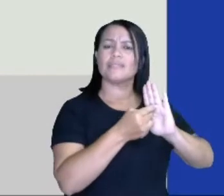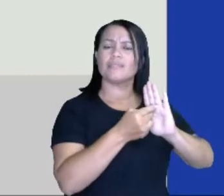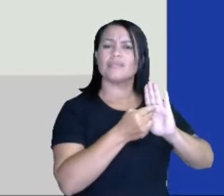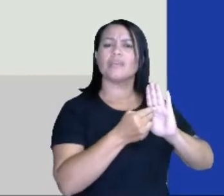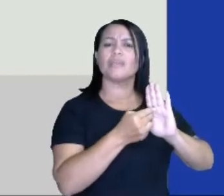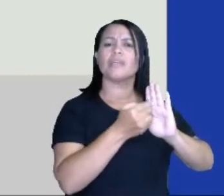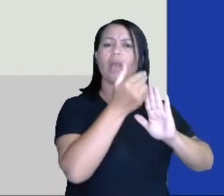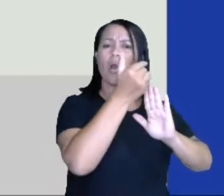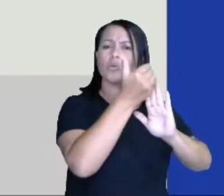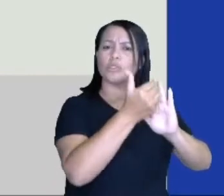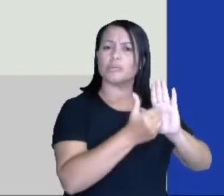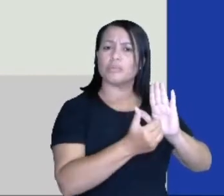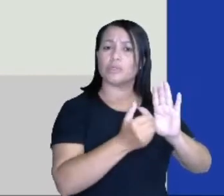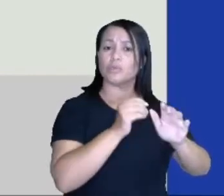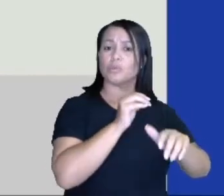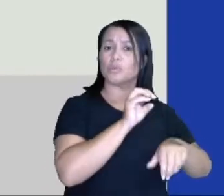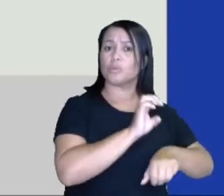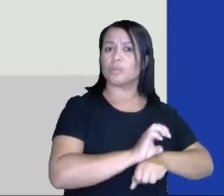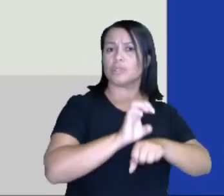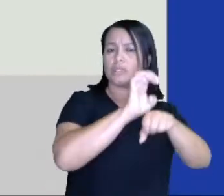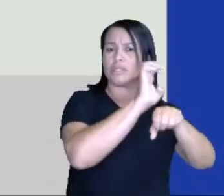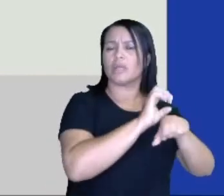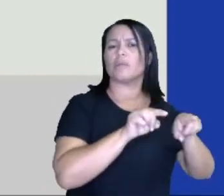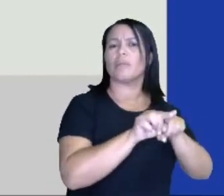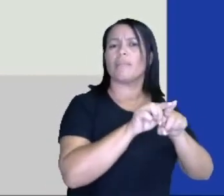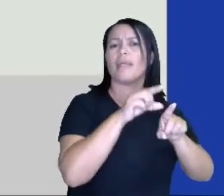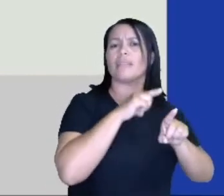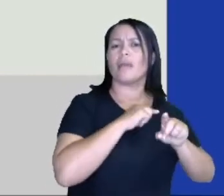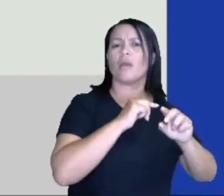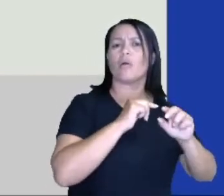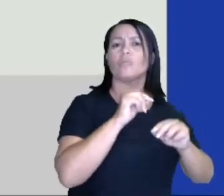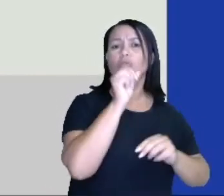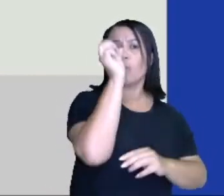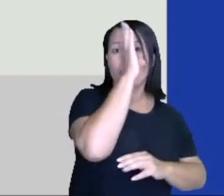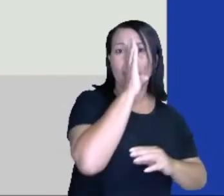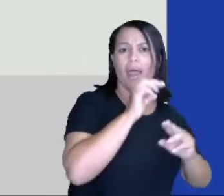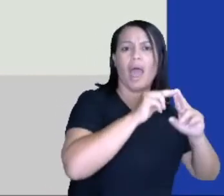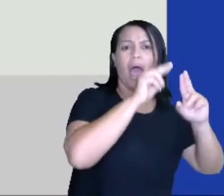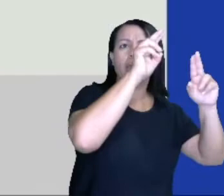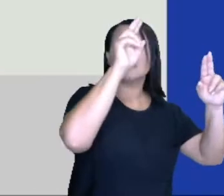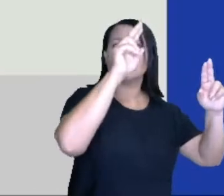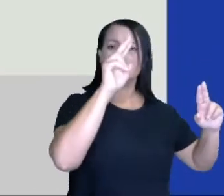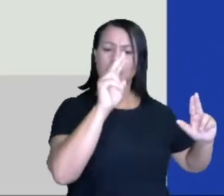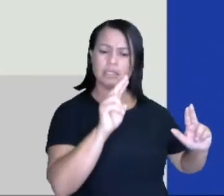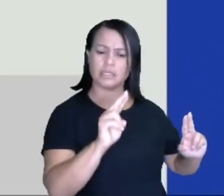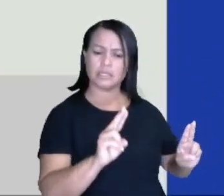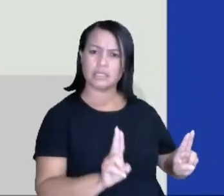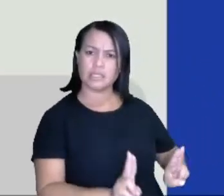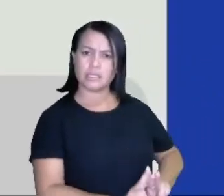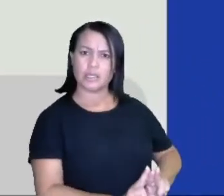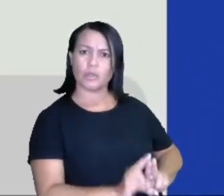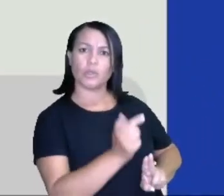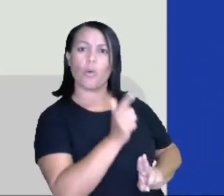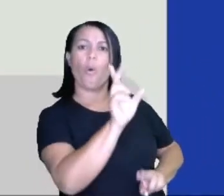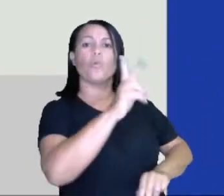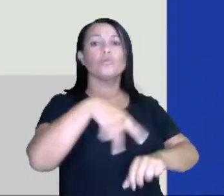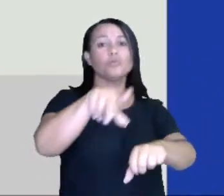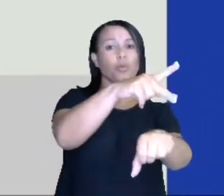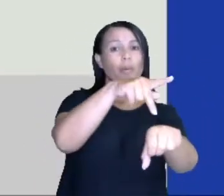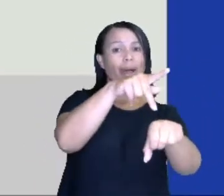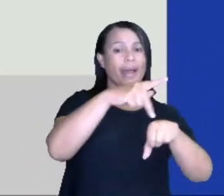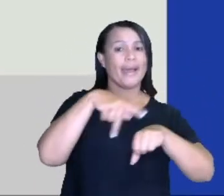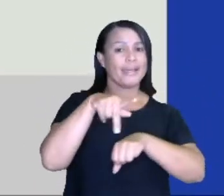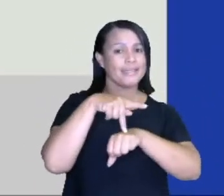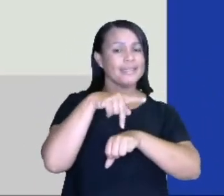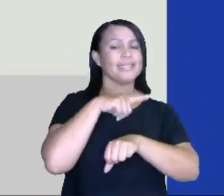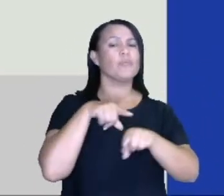daquele estado, né? E ao contorno do Brasil, separando o Brasil de outros países, a gente também tem uma